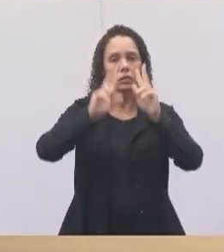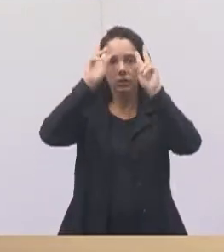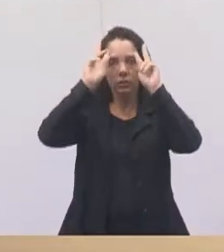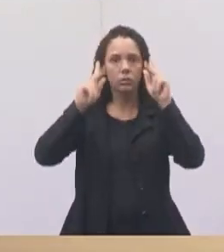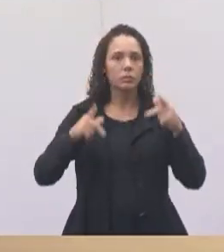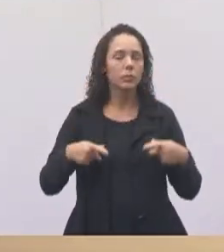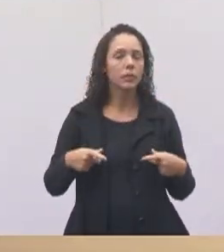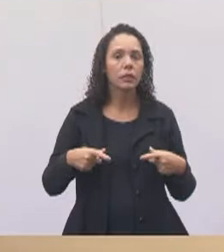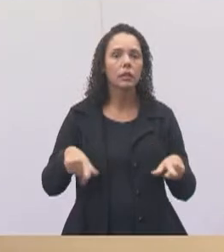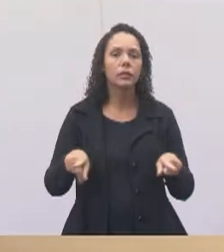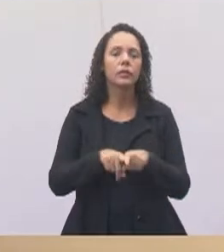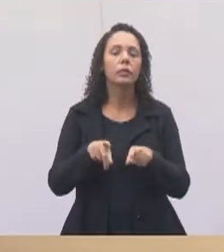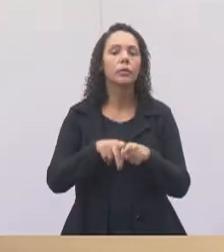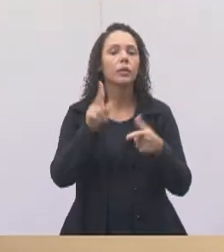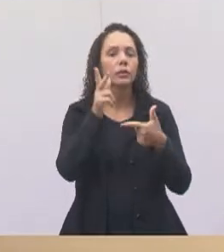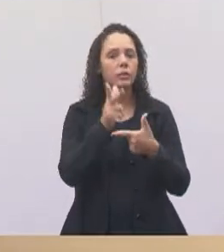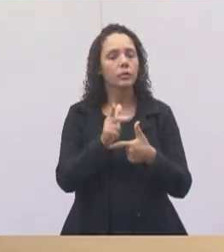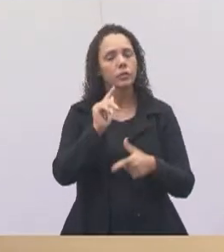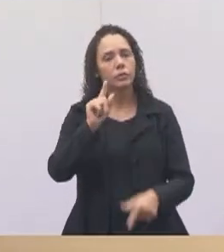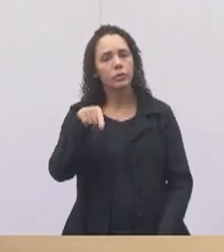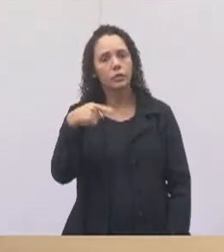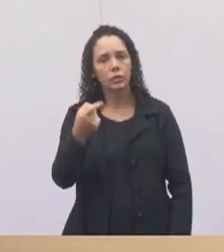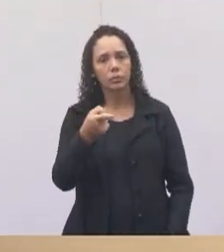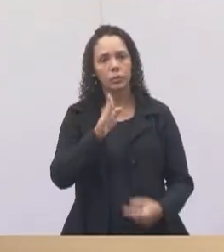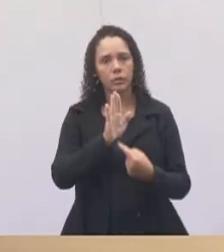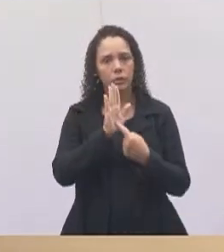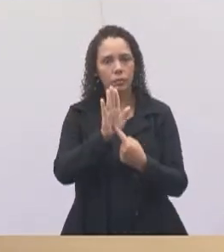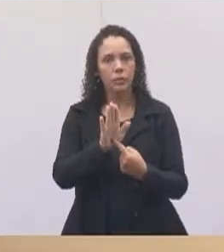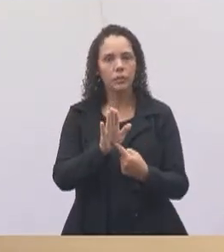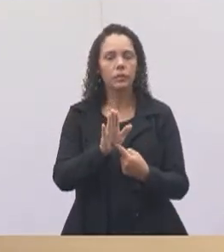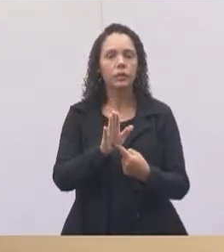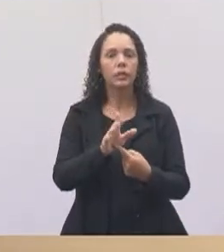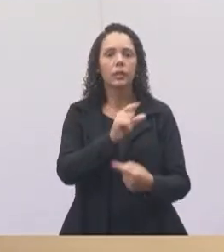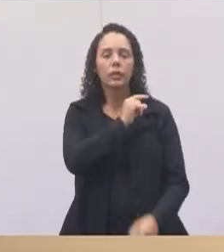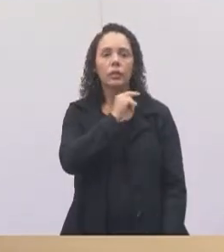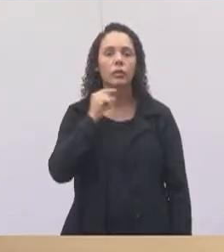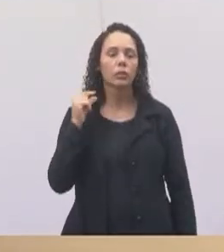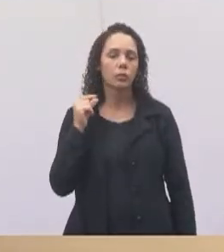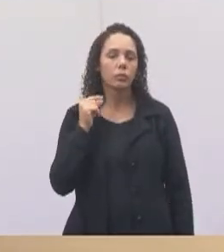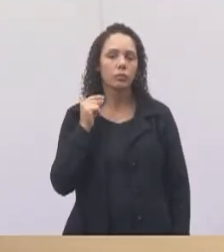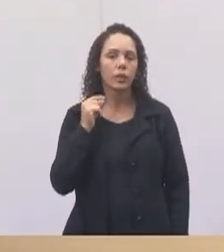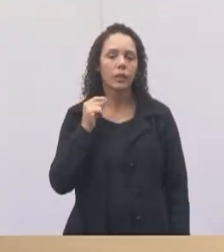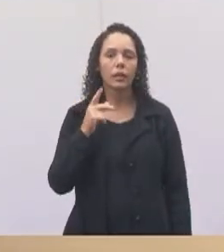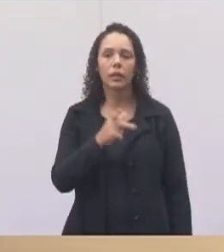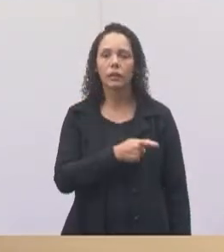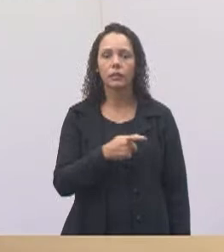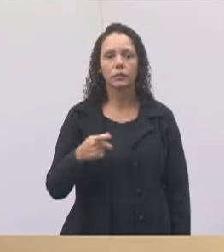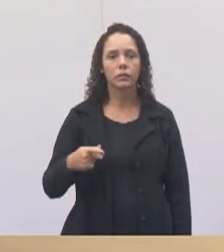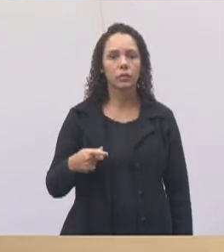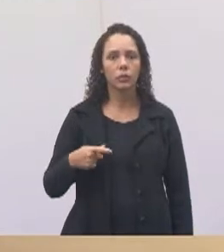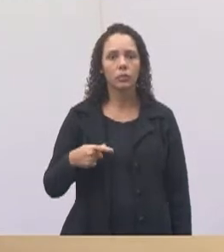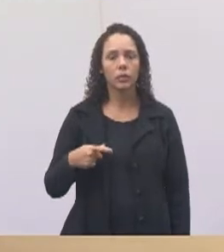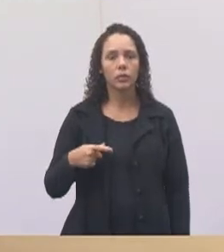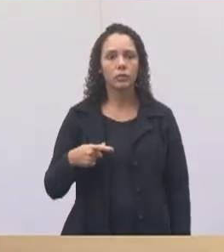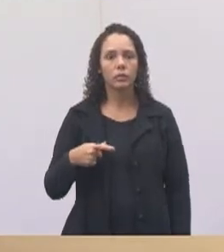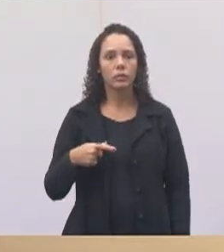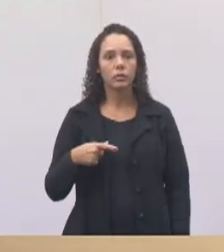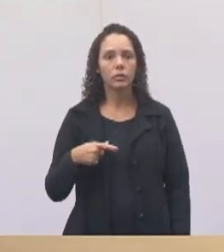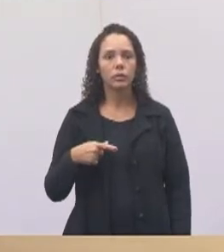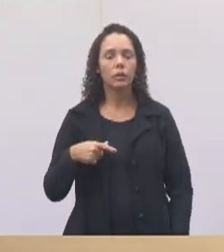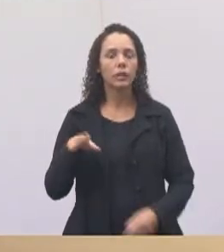o vídeo que daqui a pouco eu vou mostrar para vocês, com o padre da matriz, com o pastor da Assembleia